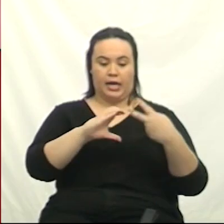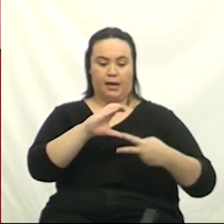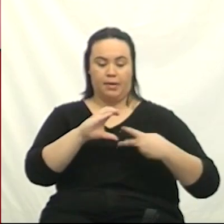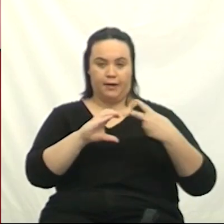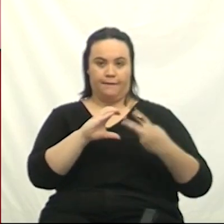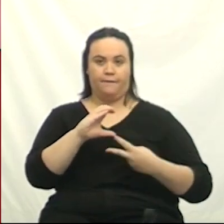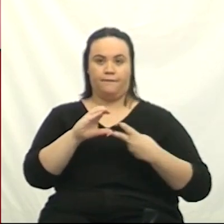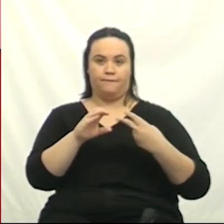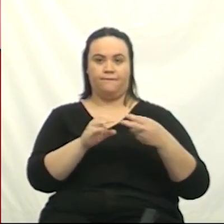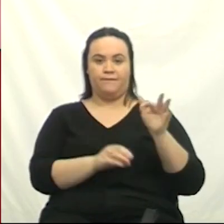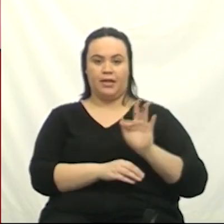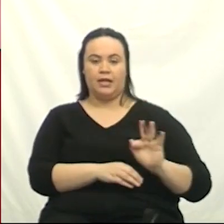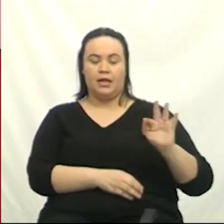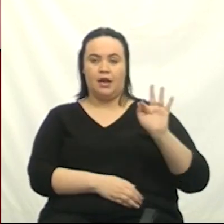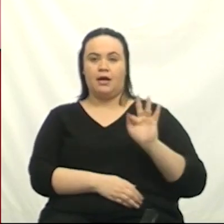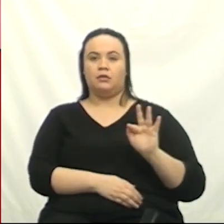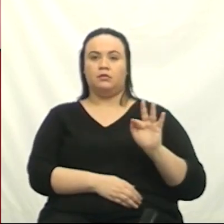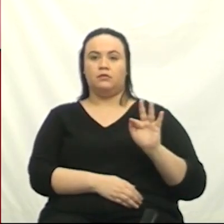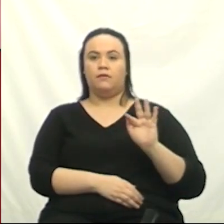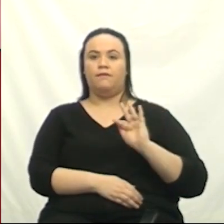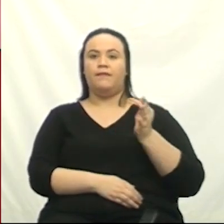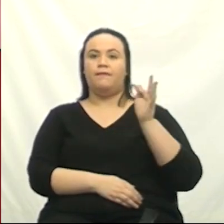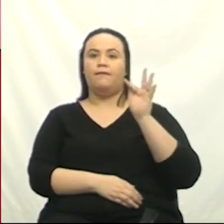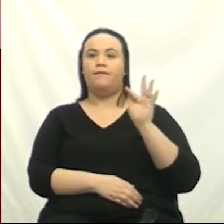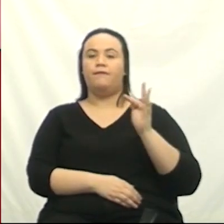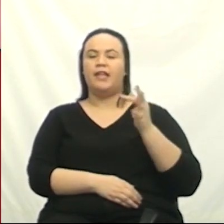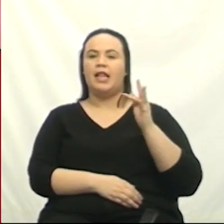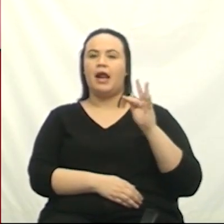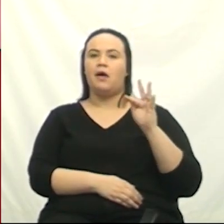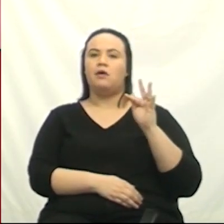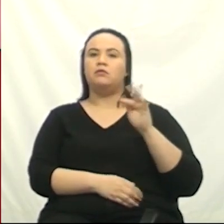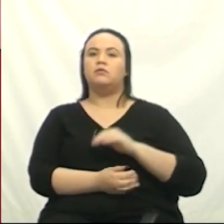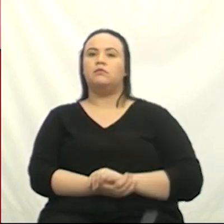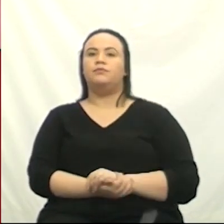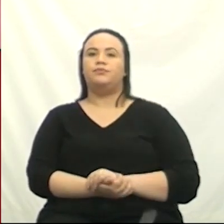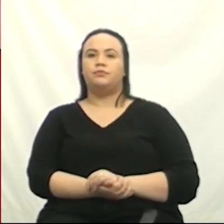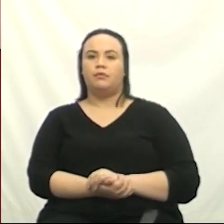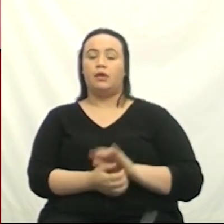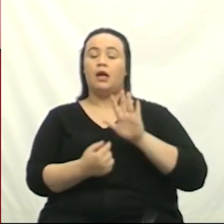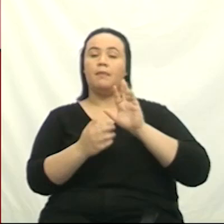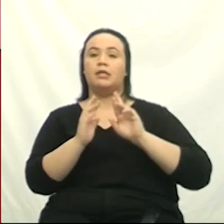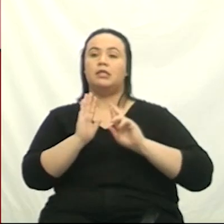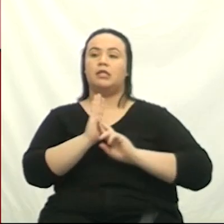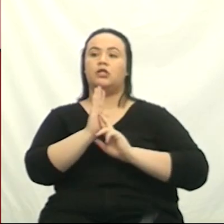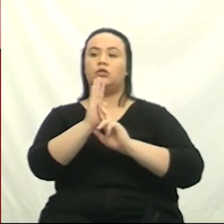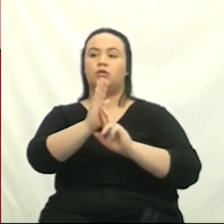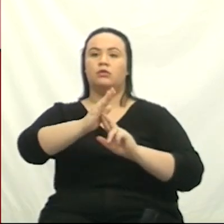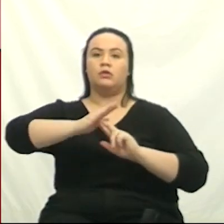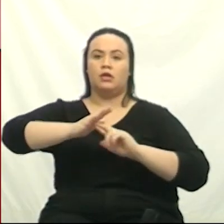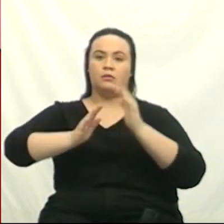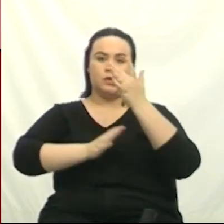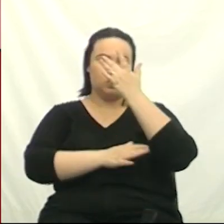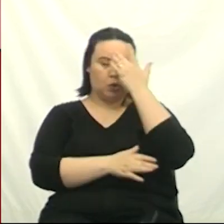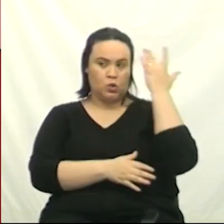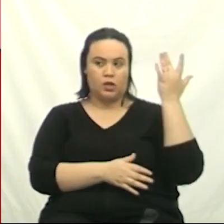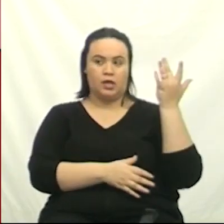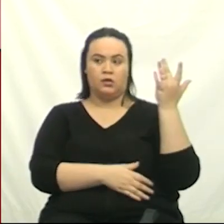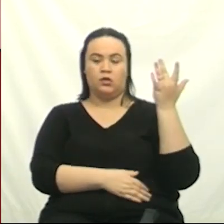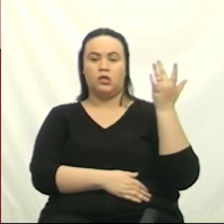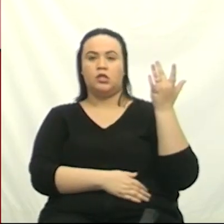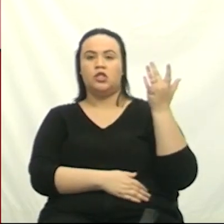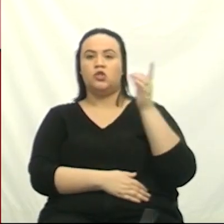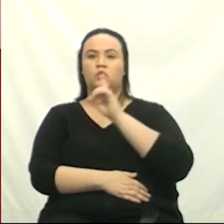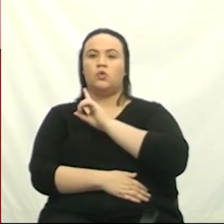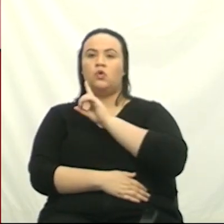congresso nacional sendo discutido justamente pelos representantes do povo que foram eleitos que são os deputados